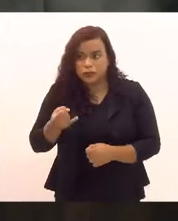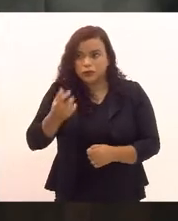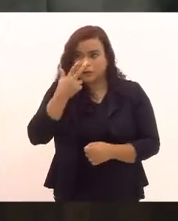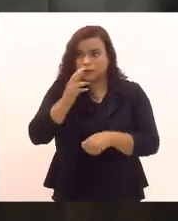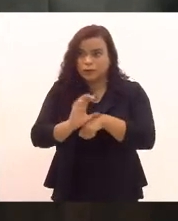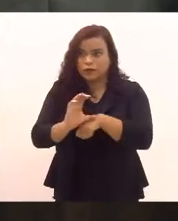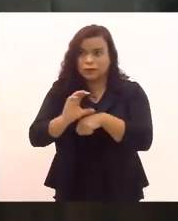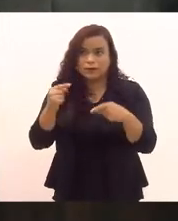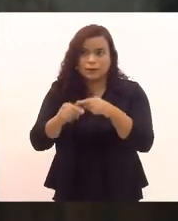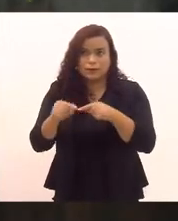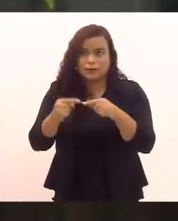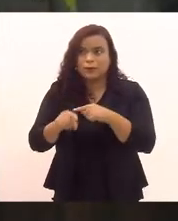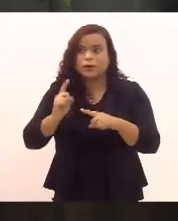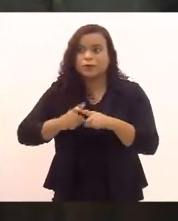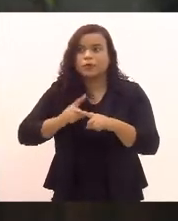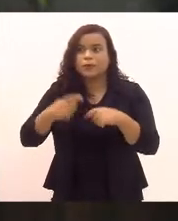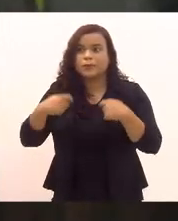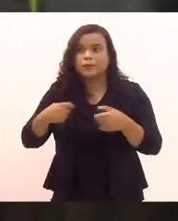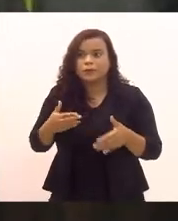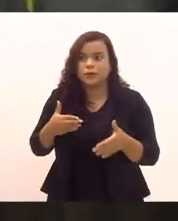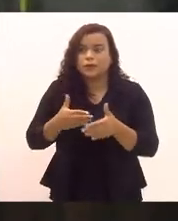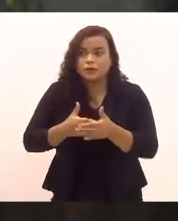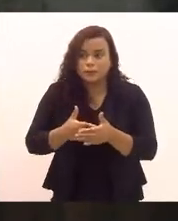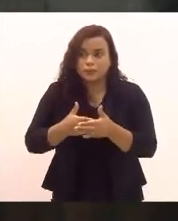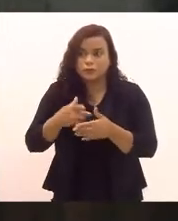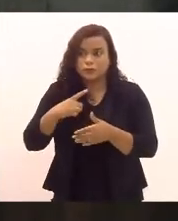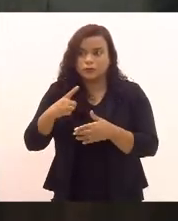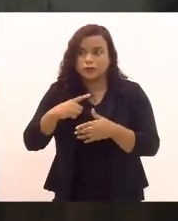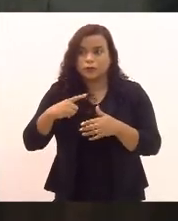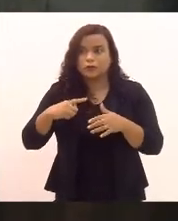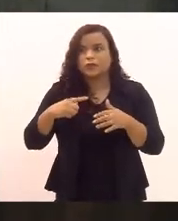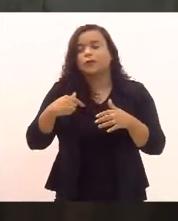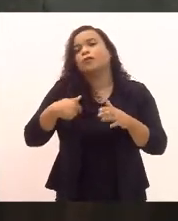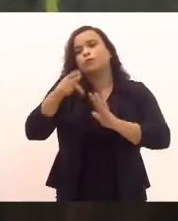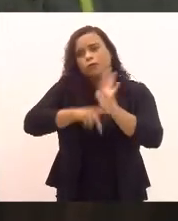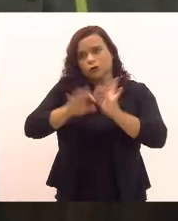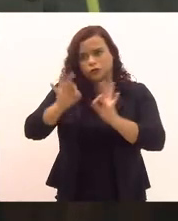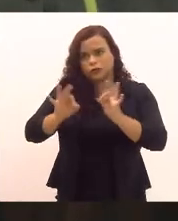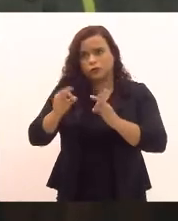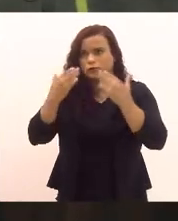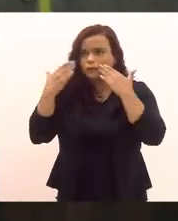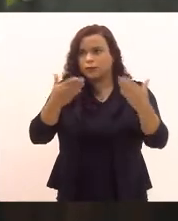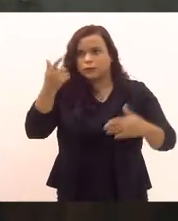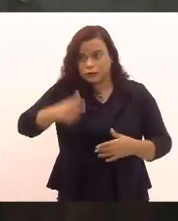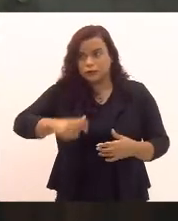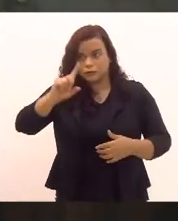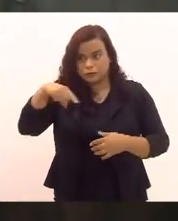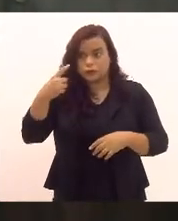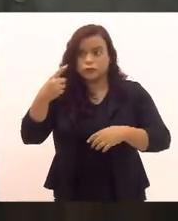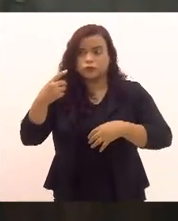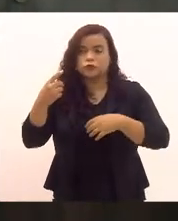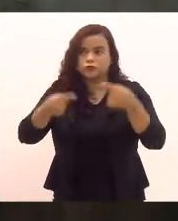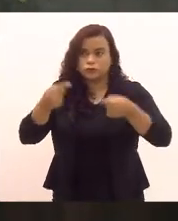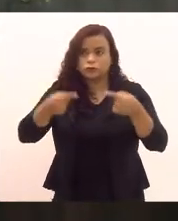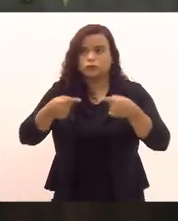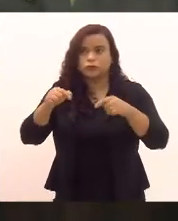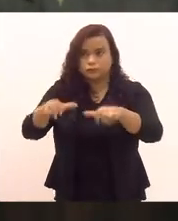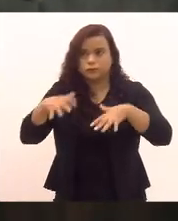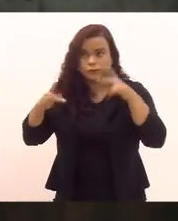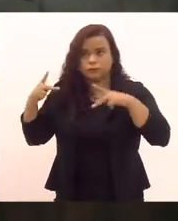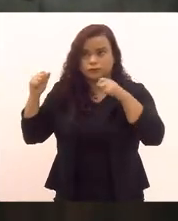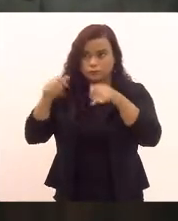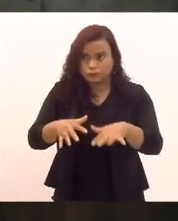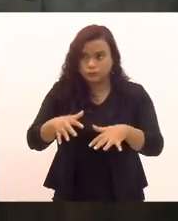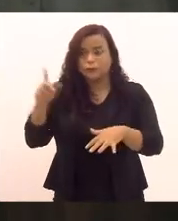Incondicional porque tinha que guardar um limite então eu vou representar um projeto depois a gente discutir faz audiência dentro da